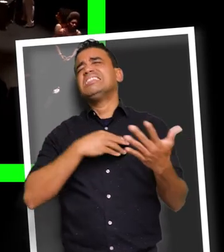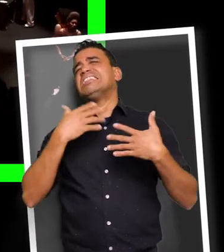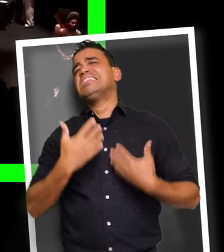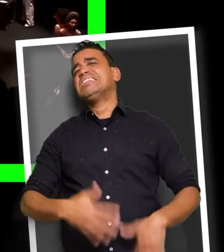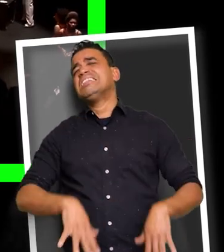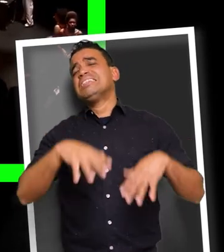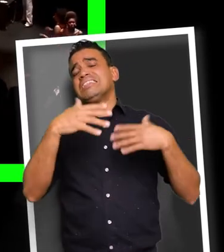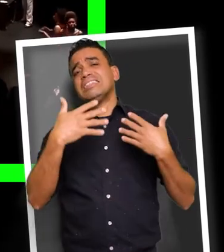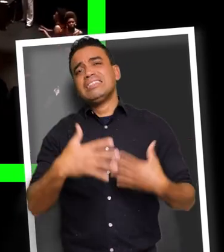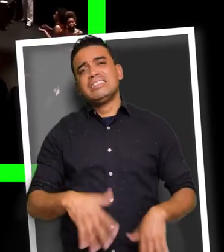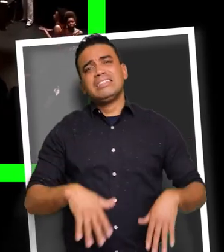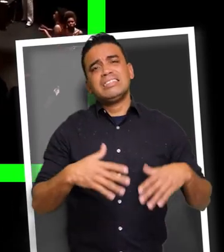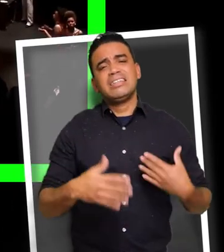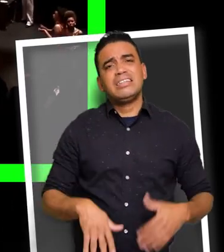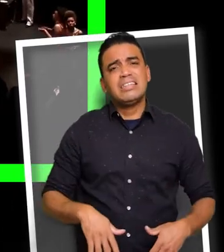Ai.